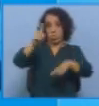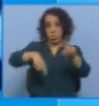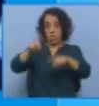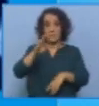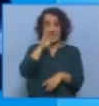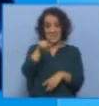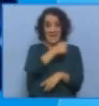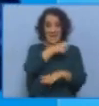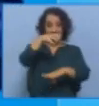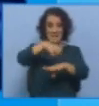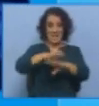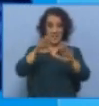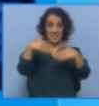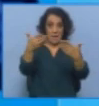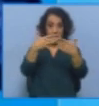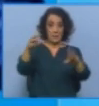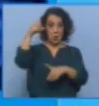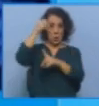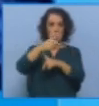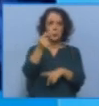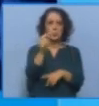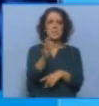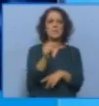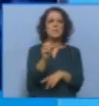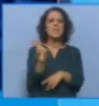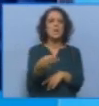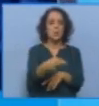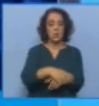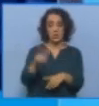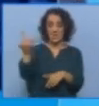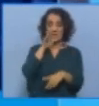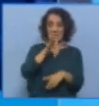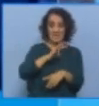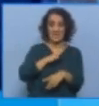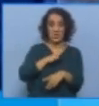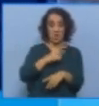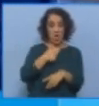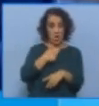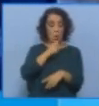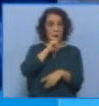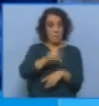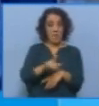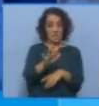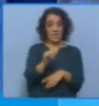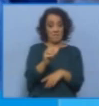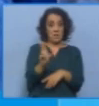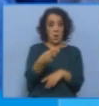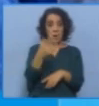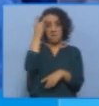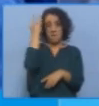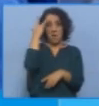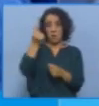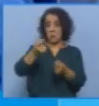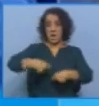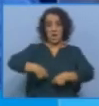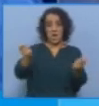casa custaria, naquele momento, à volta de 120 euros. E ela dizia: isso é aquilo que eu sou capaz de gastar muito facilmente numa